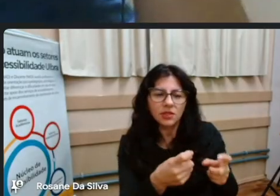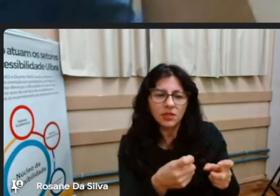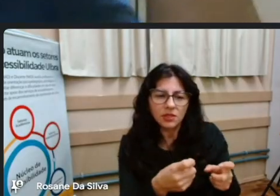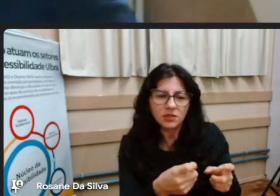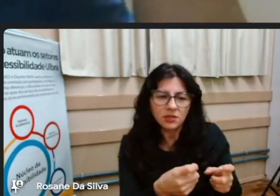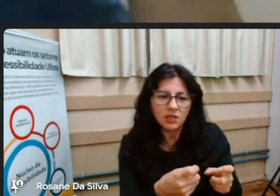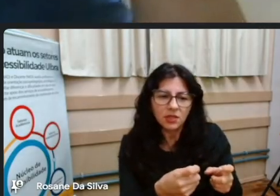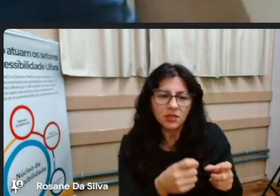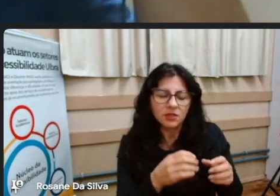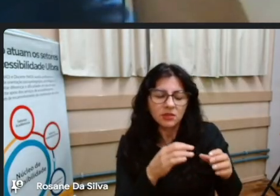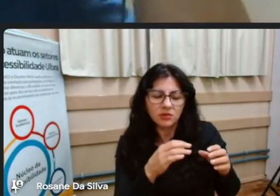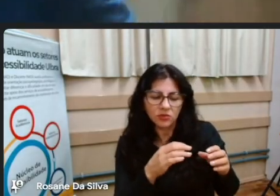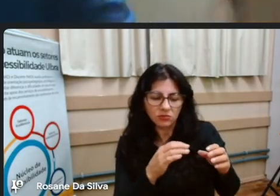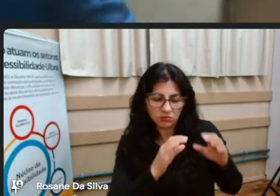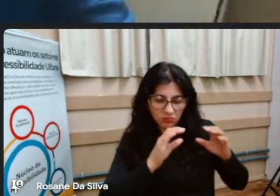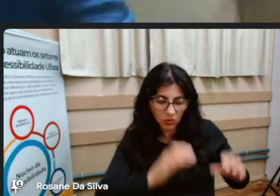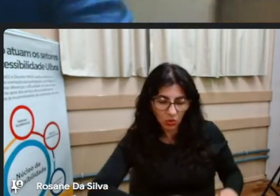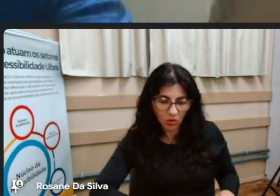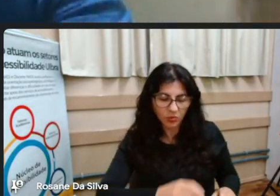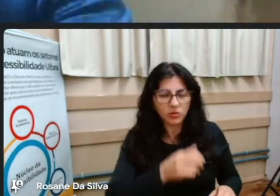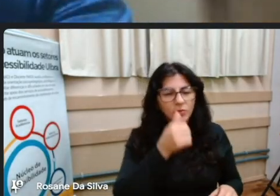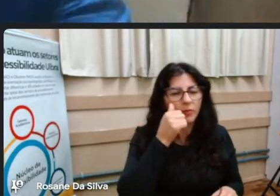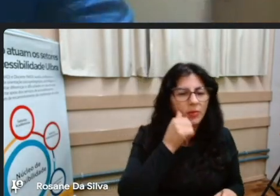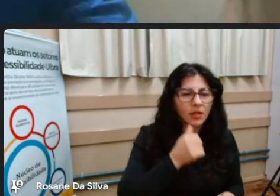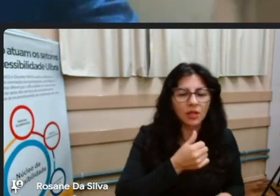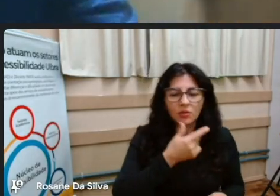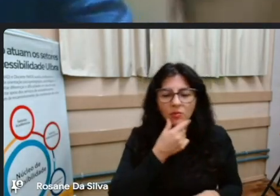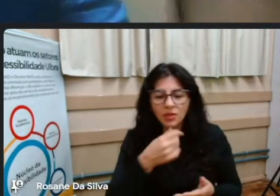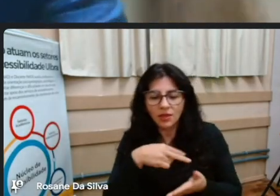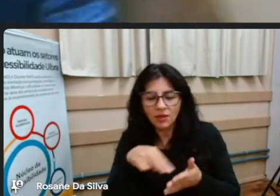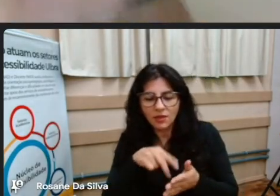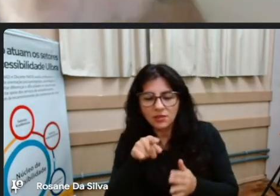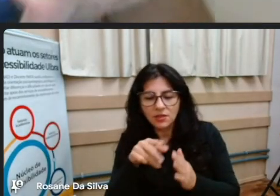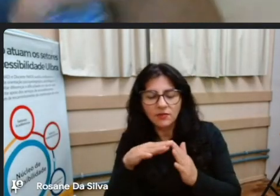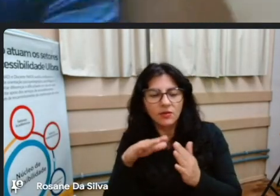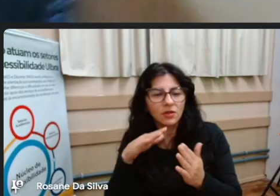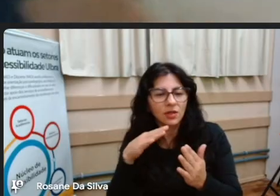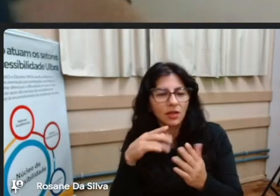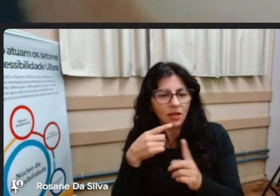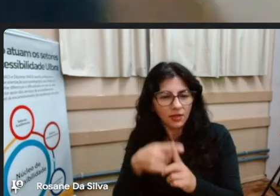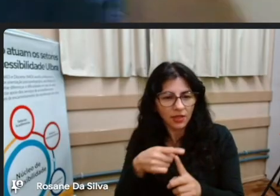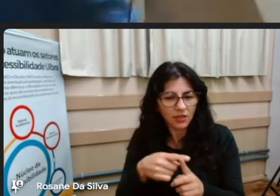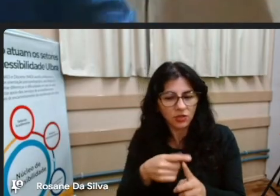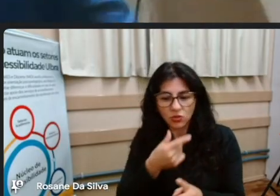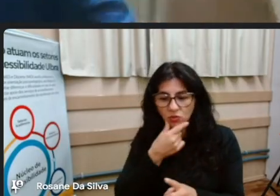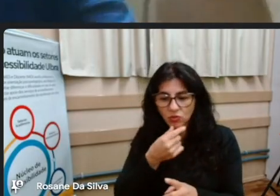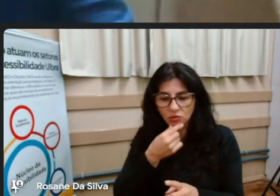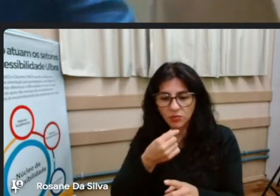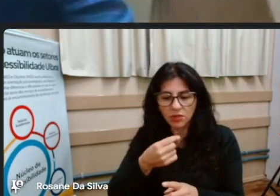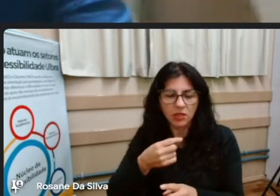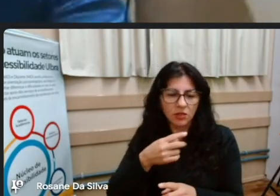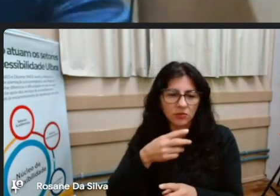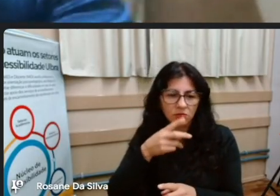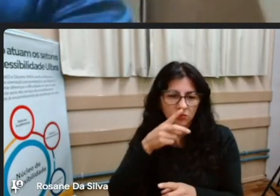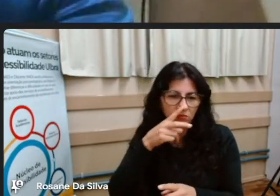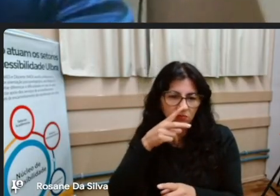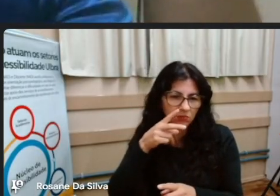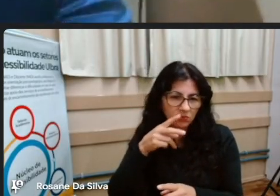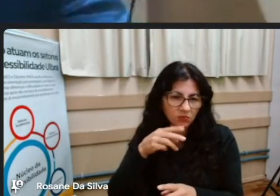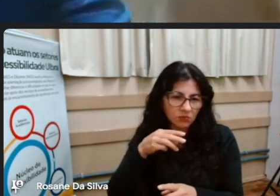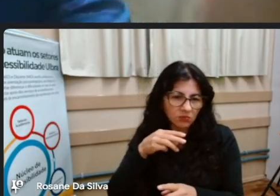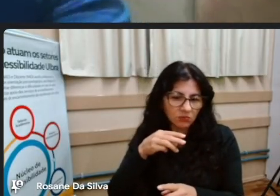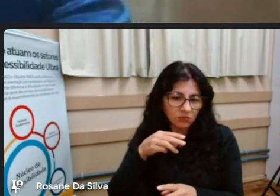muito interessante né na generificação dos corpos dos meninos das meninas que dançavam na igreja primeiro que os meninos